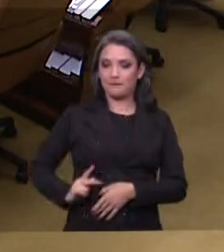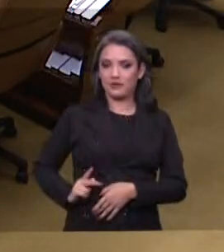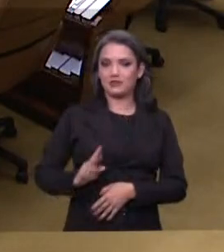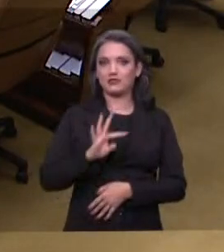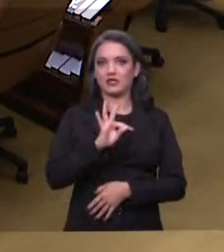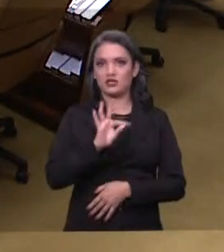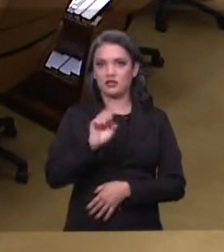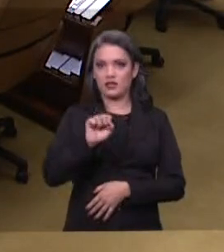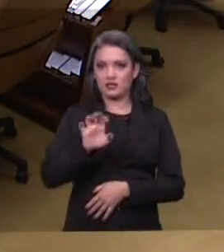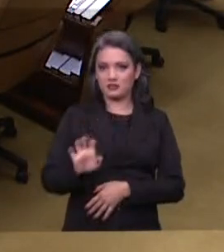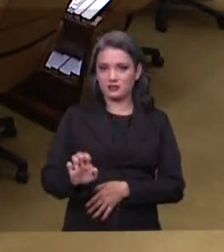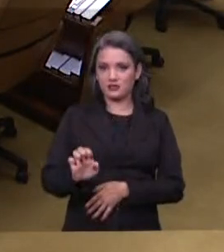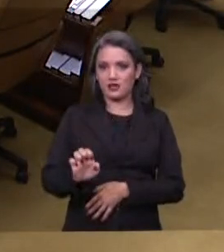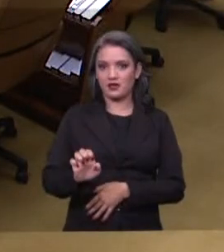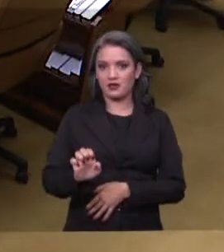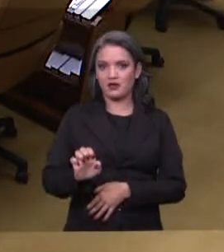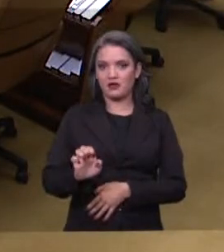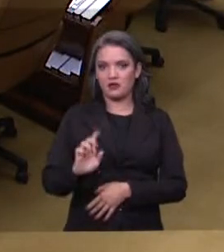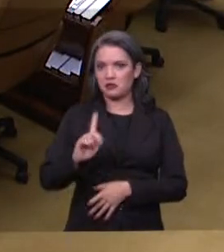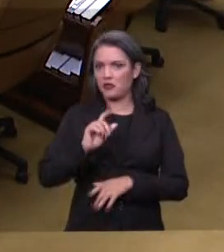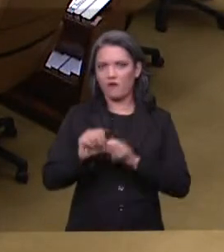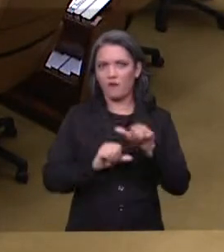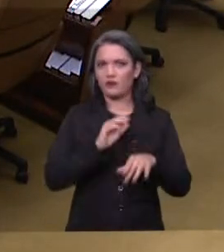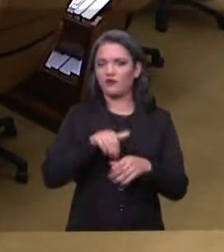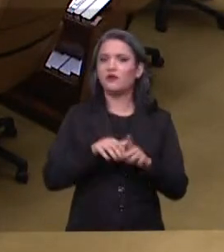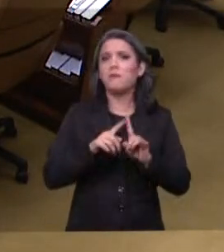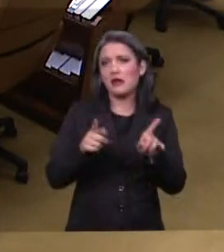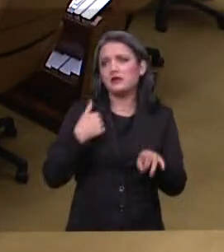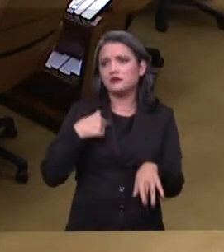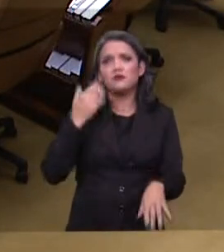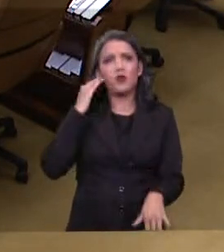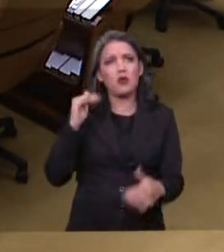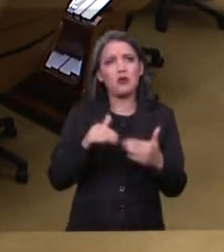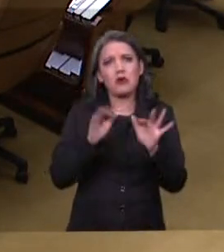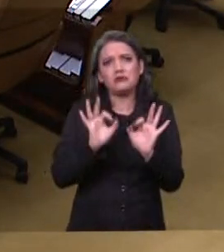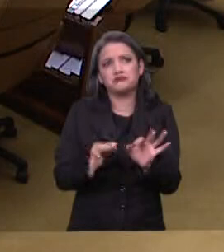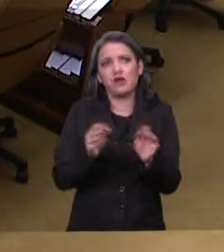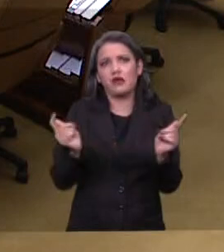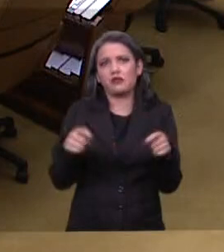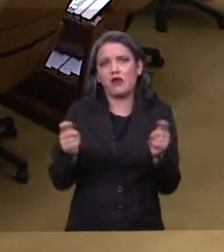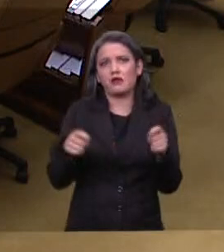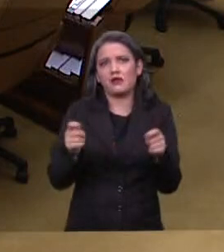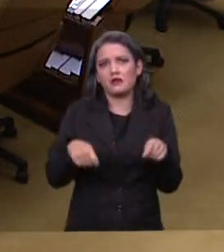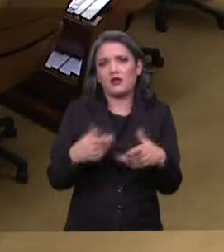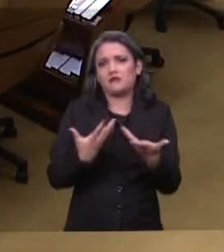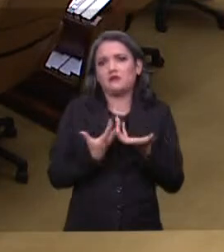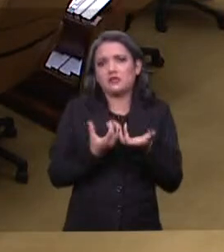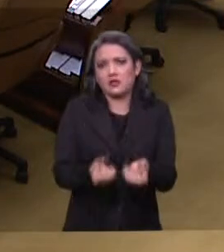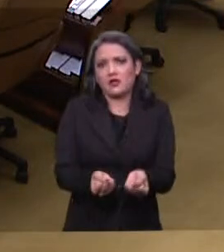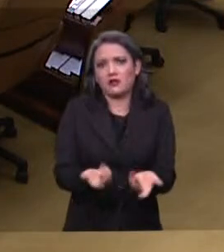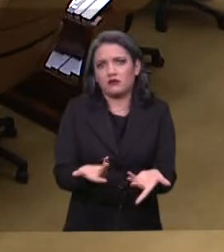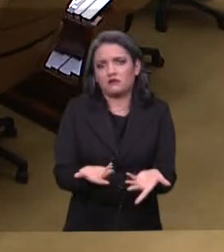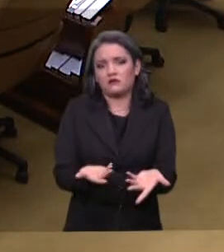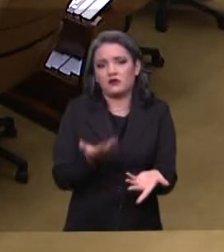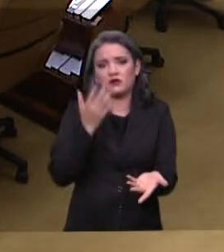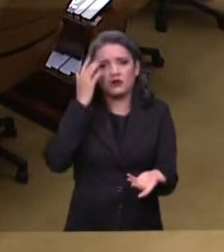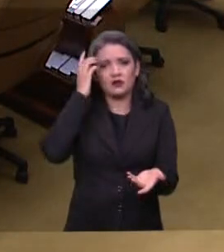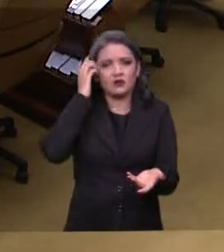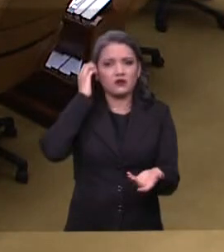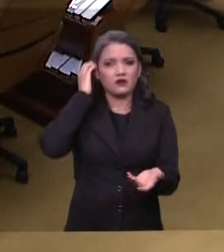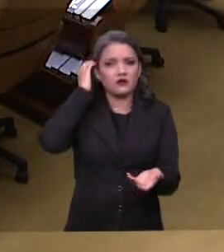da Corte Eleitoral. Sem ainda alterar o voto, mas eu digo que eu também estou aberto aqui às ponderações. Se Vossa